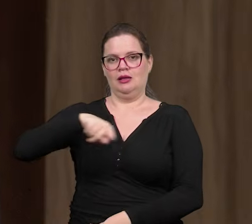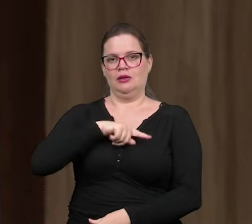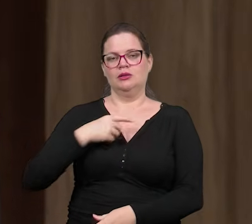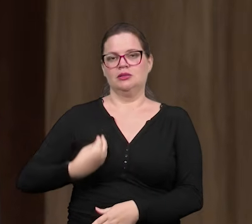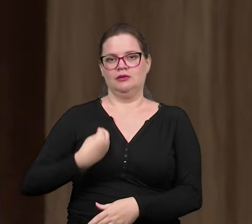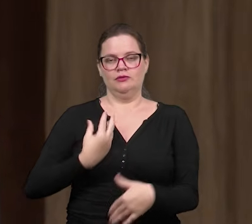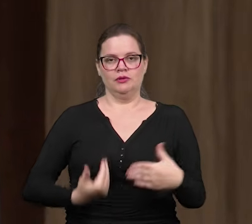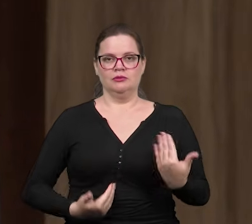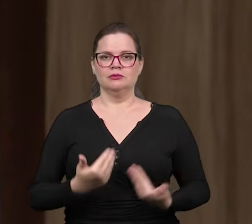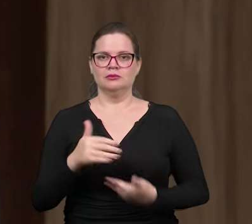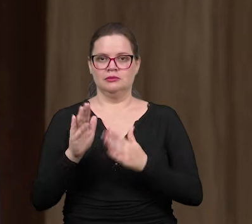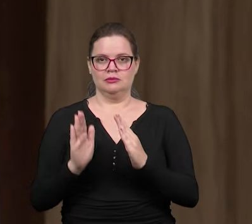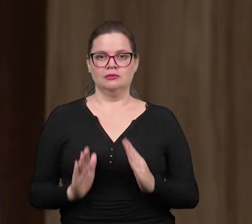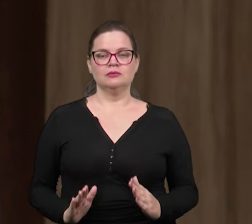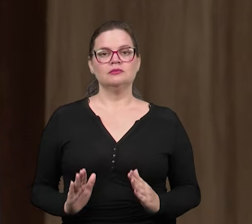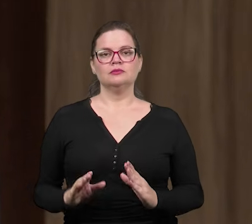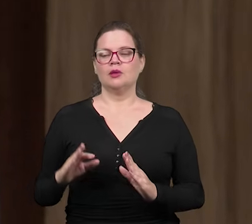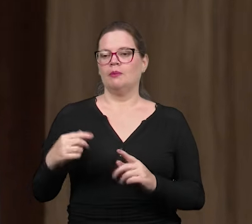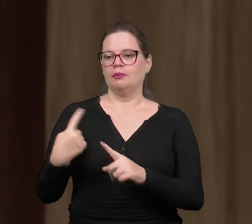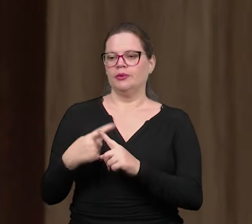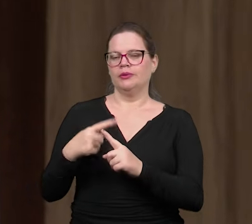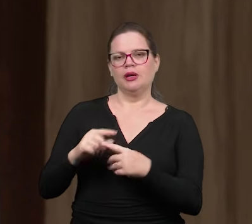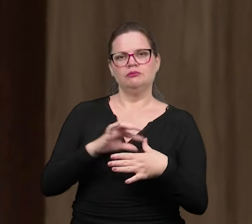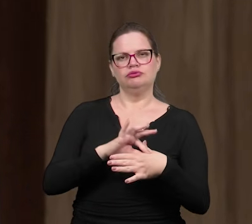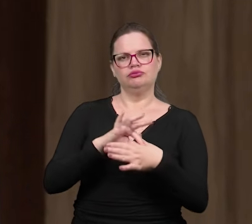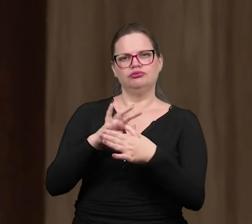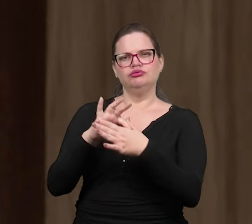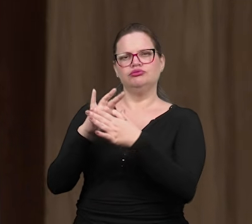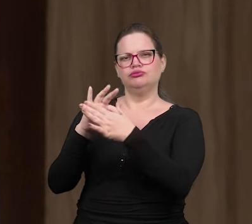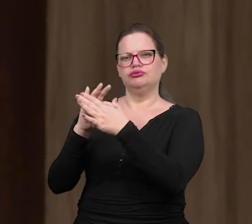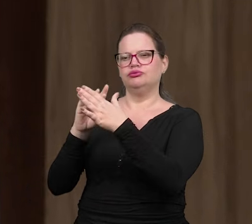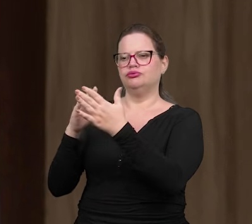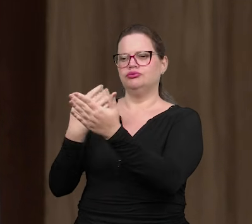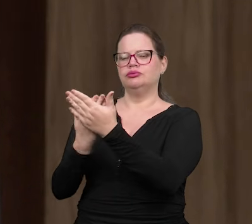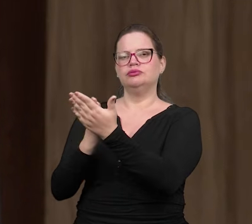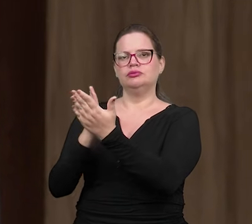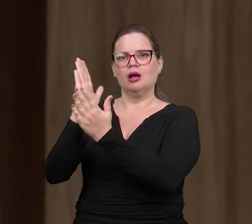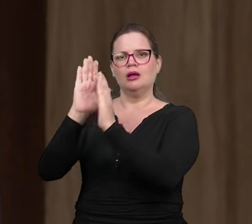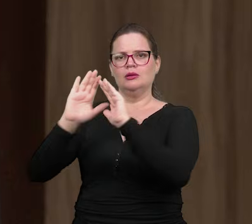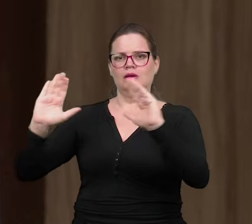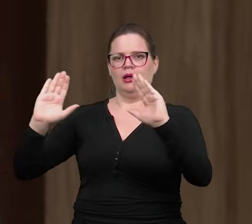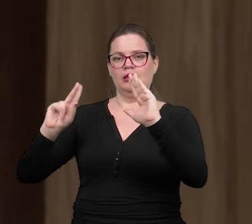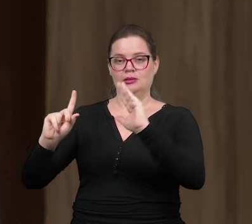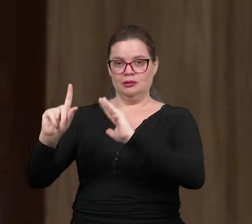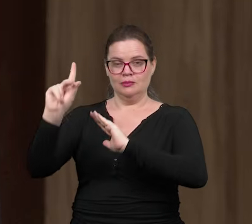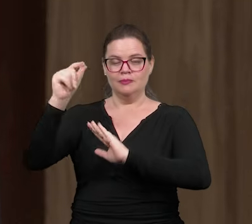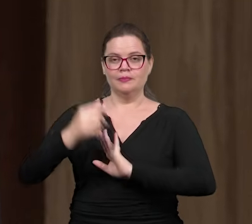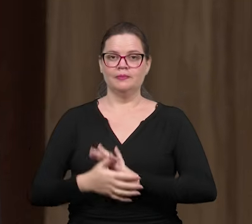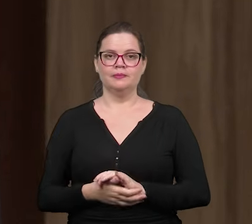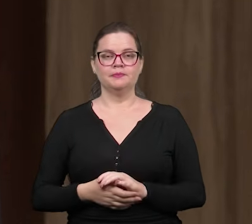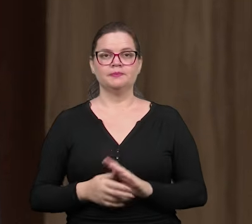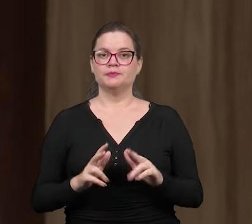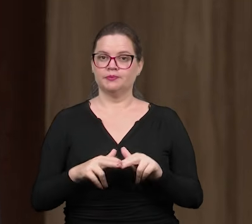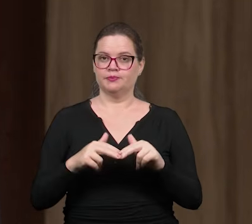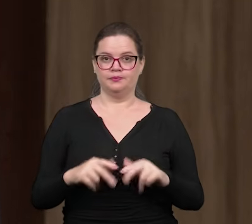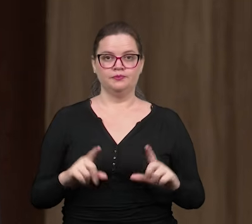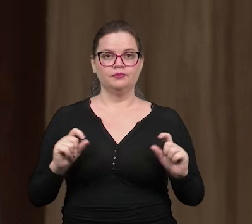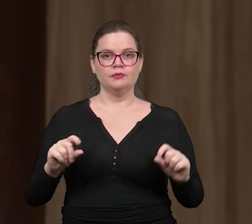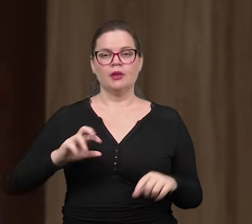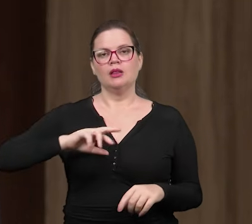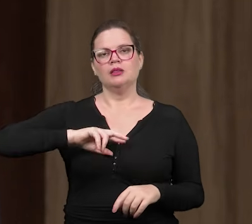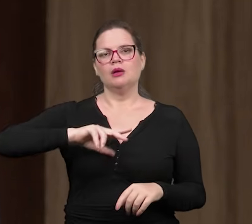a vida do fiel até o destino eterno, né? Portanto, ela não é um